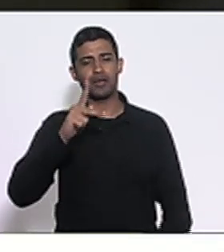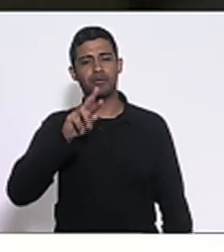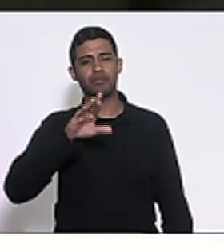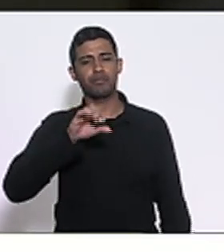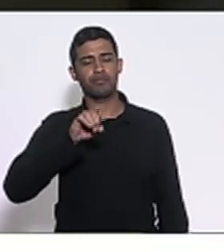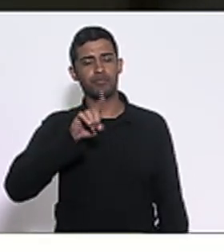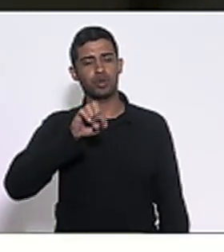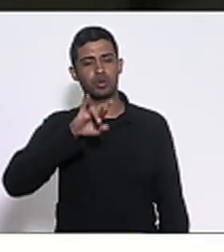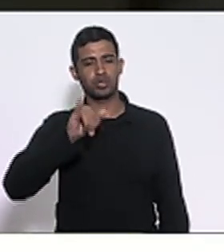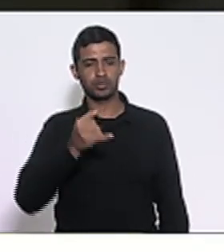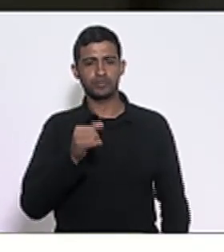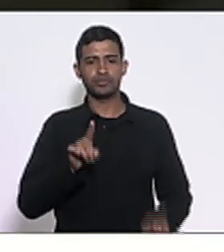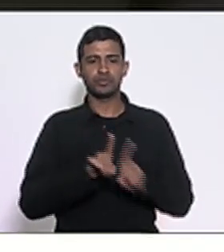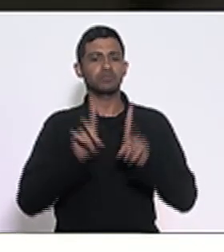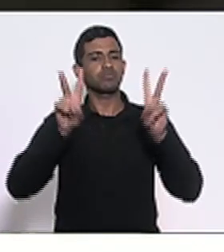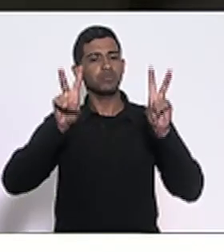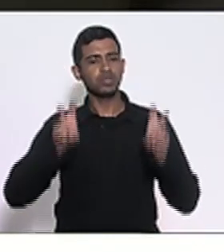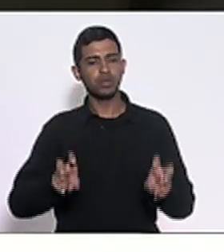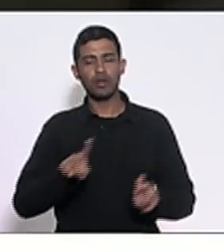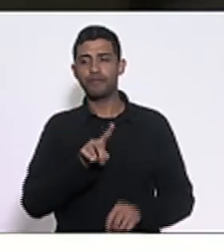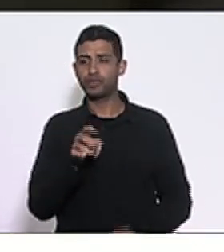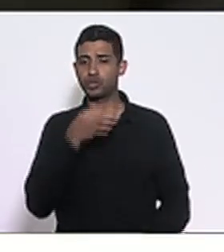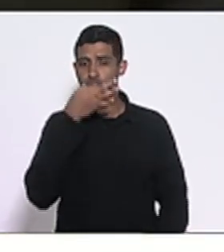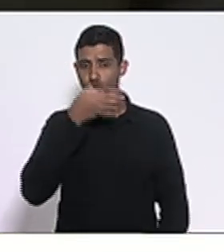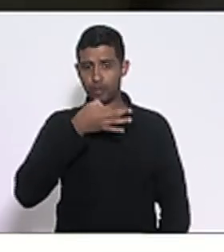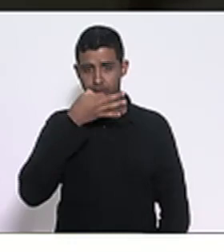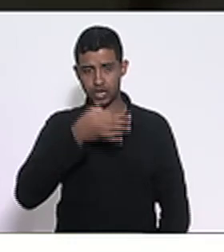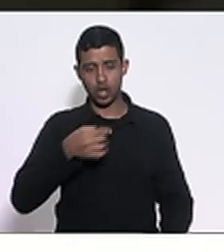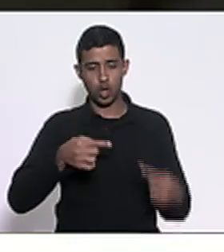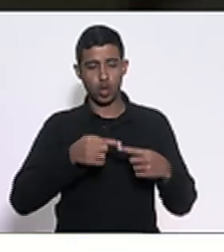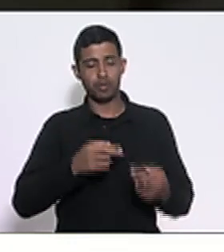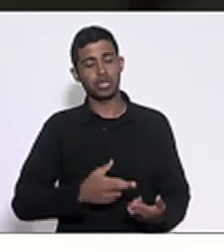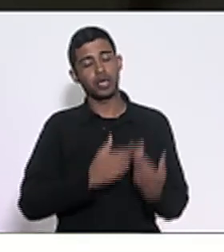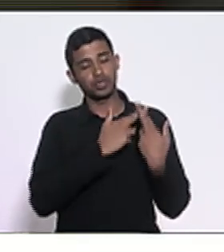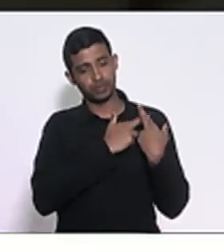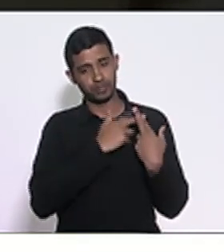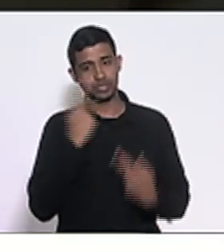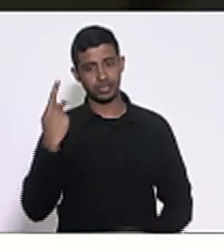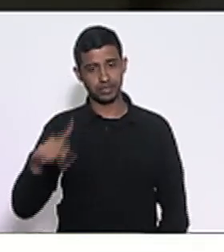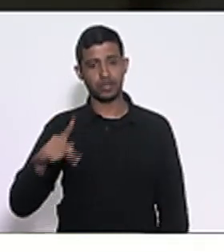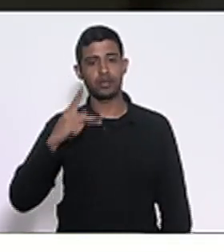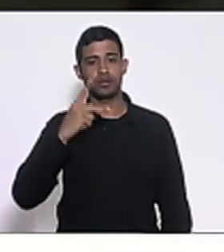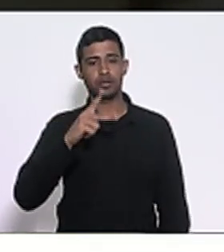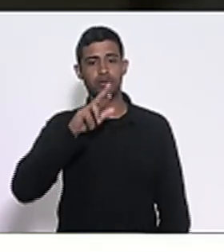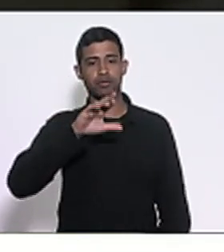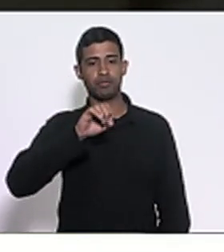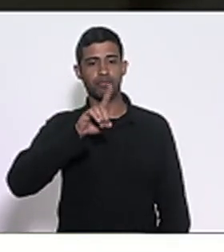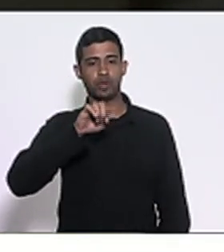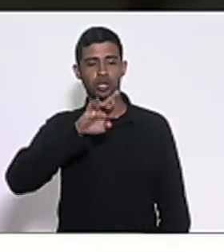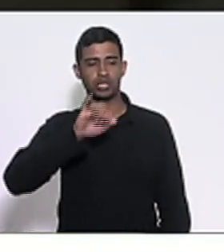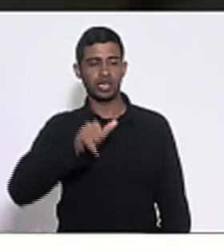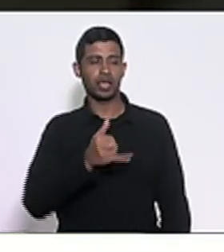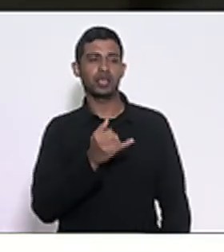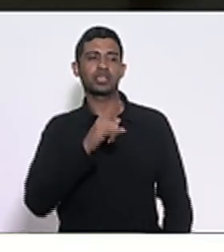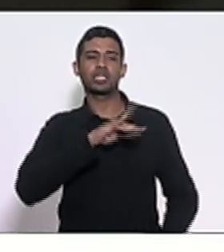são as principais questões do ponto de vista desse papel que ele cumpre no atendimento das demandas do governo do Estado do Rio de